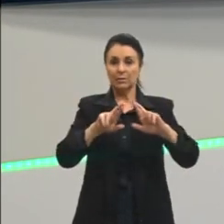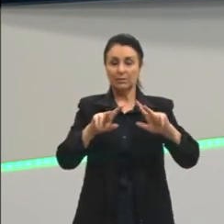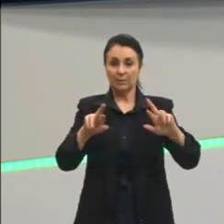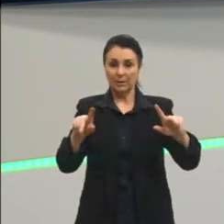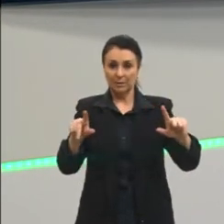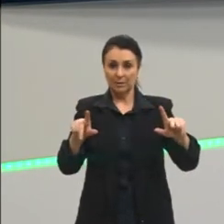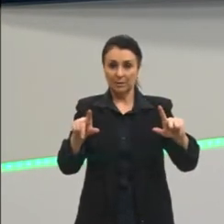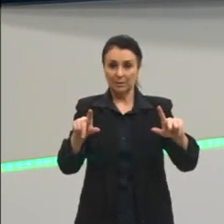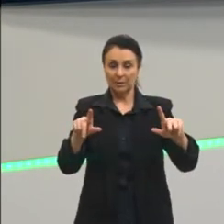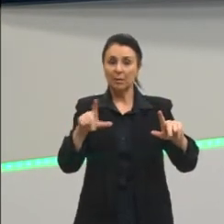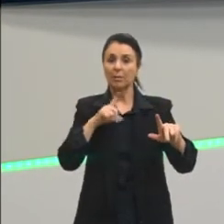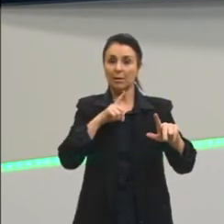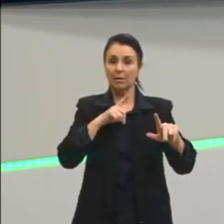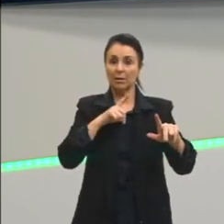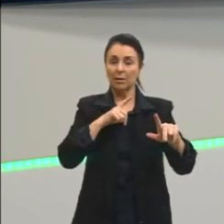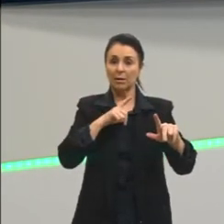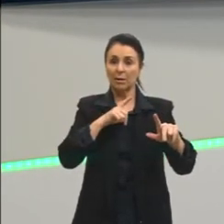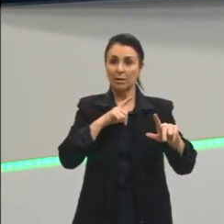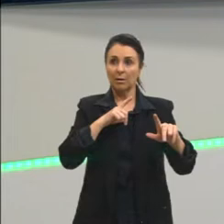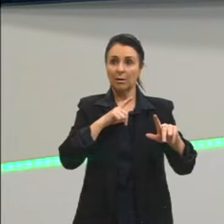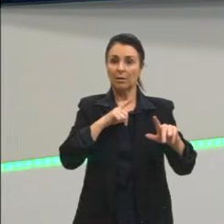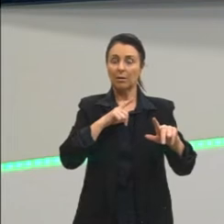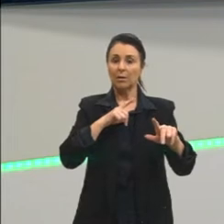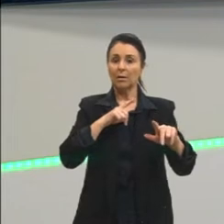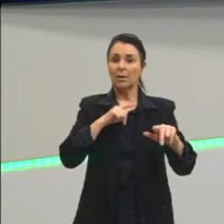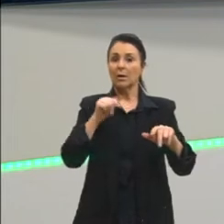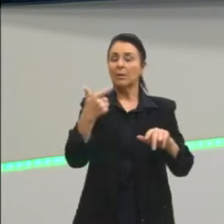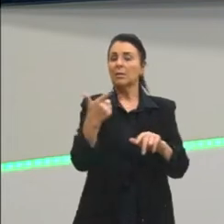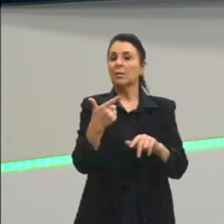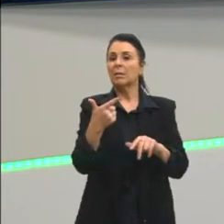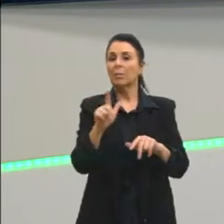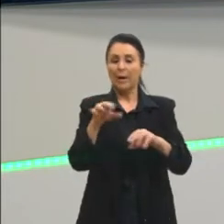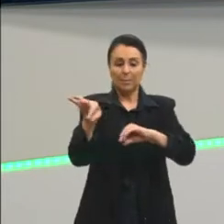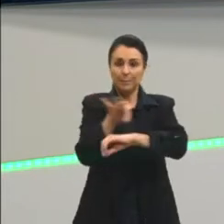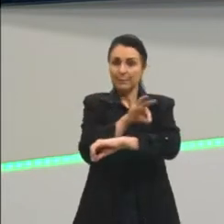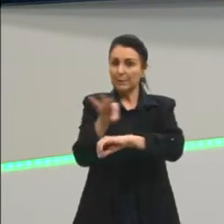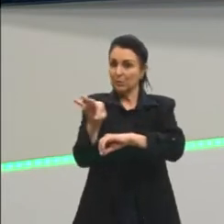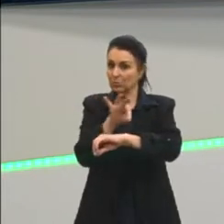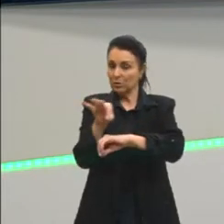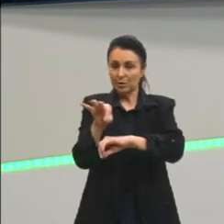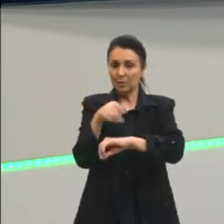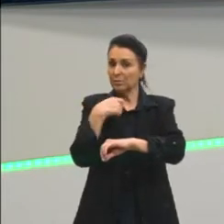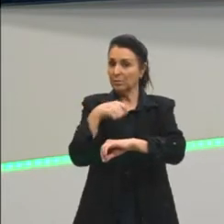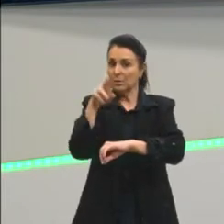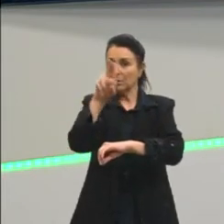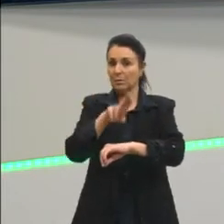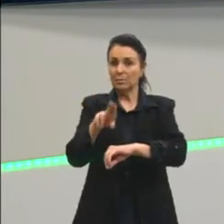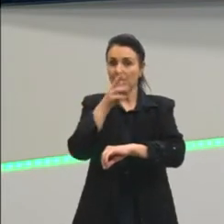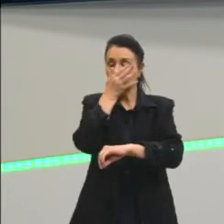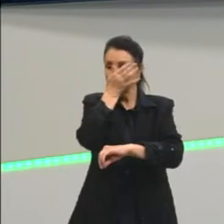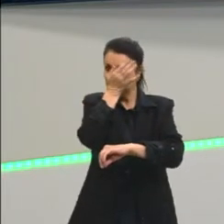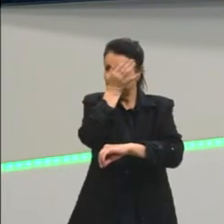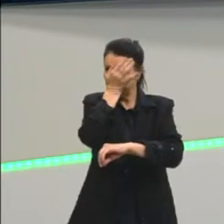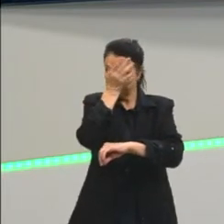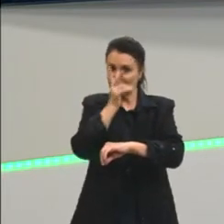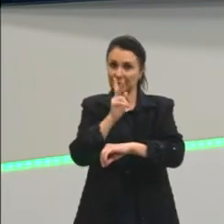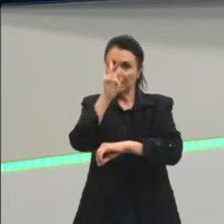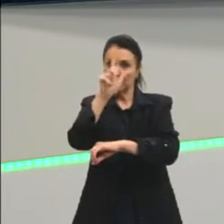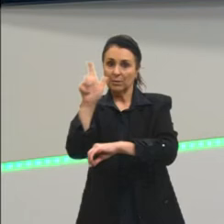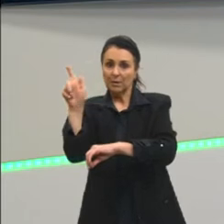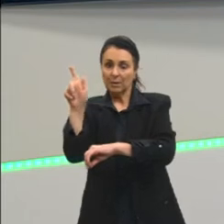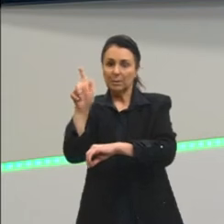essa grandeza ele na a gente não trabalha com unidade de medida ou seja não precisa colocar quilogramas